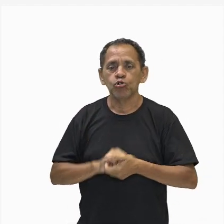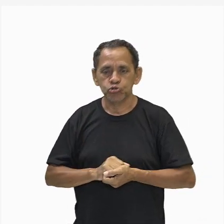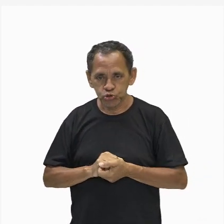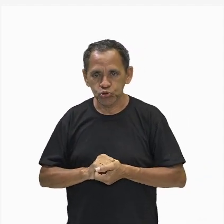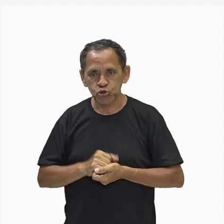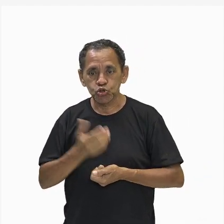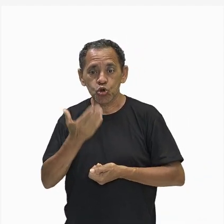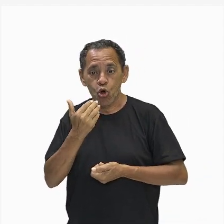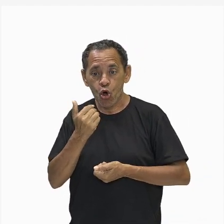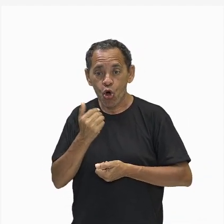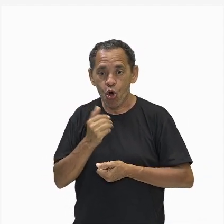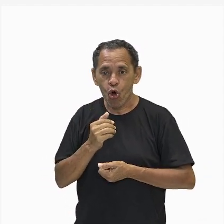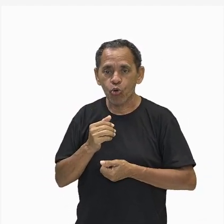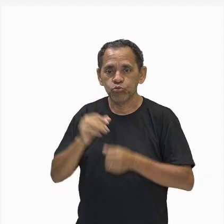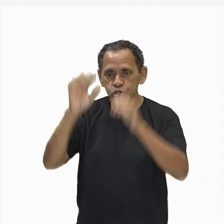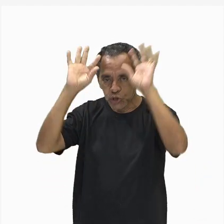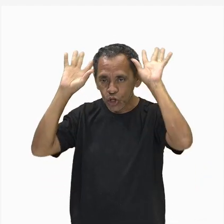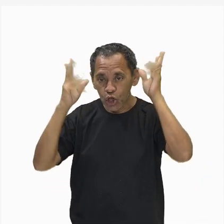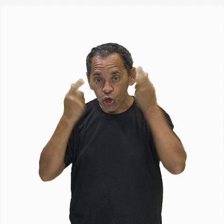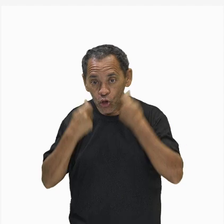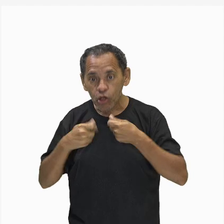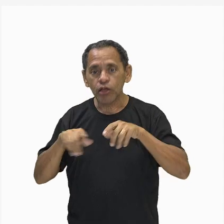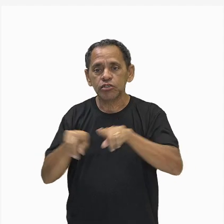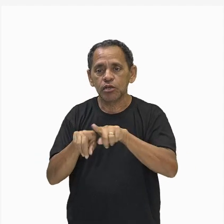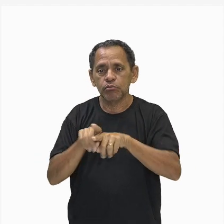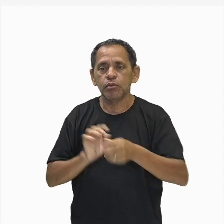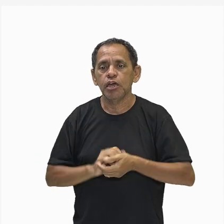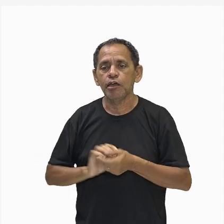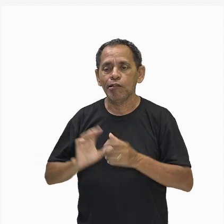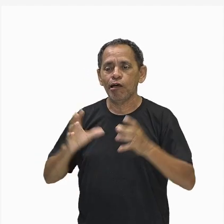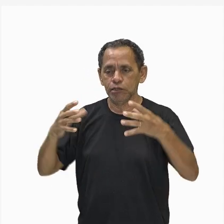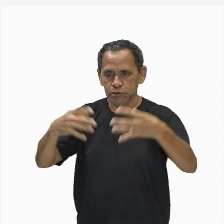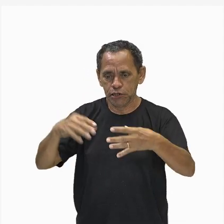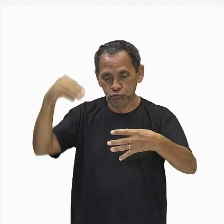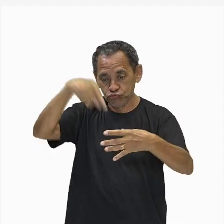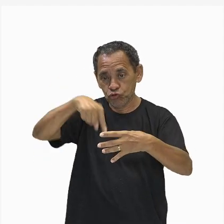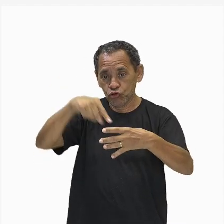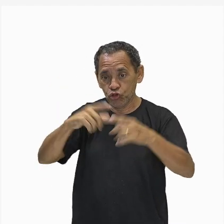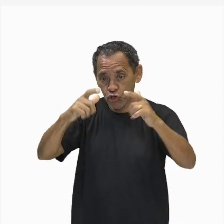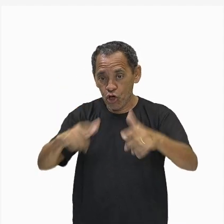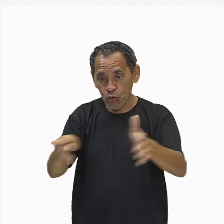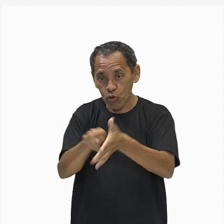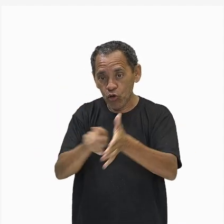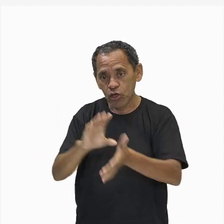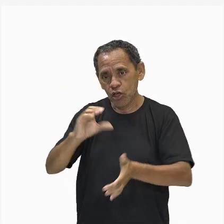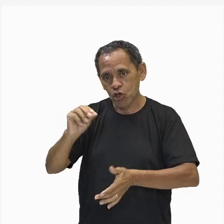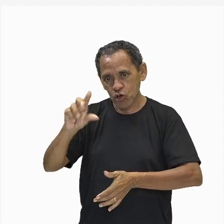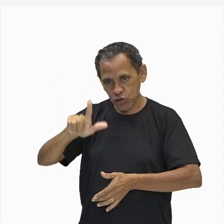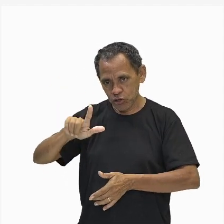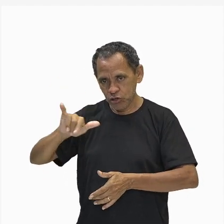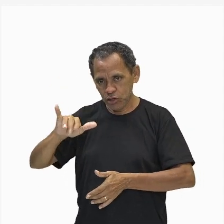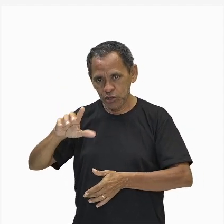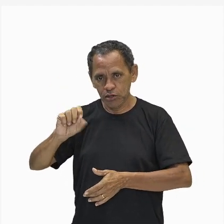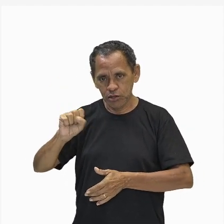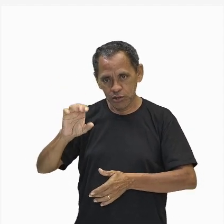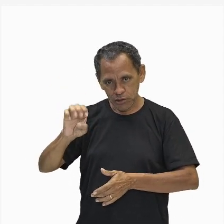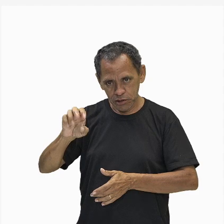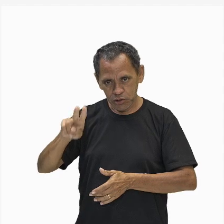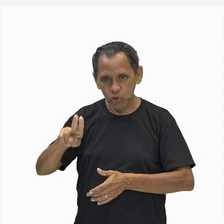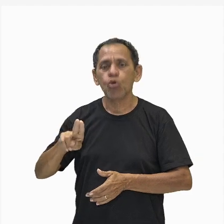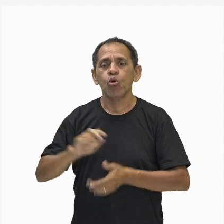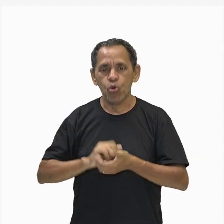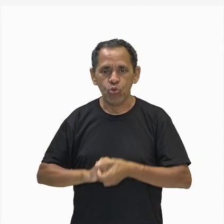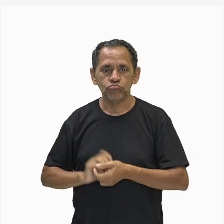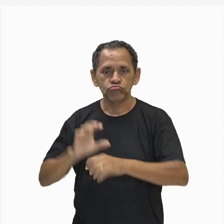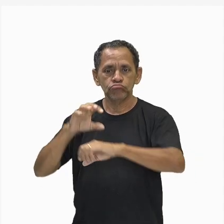leões e tigres nas arenas então do Coliseu. A proibição do culto cristão se manteve então até o reinado de